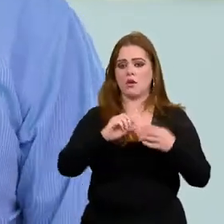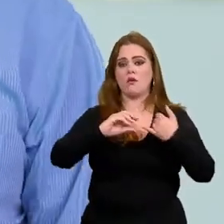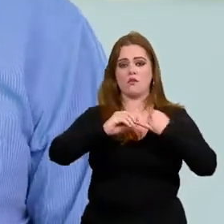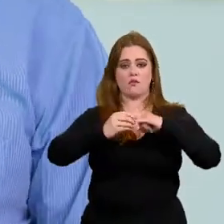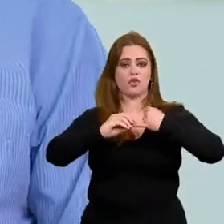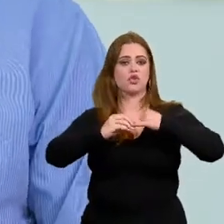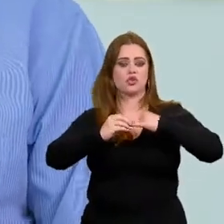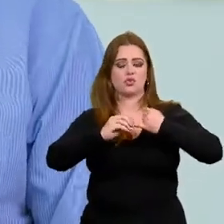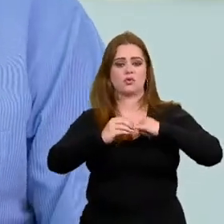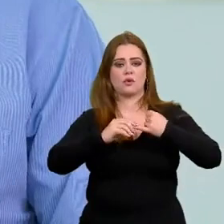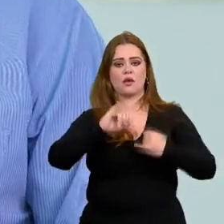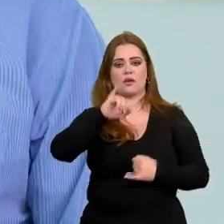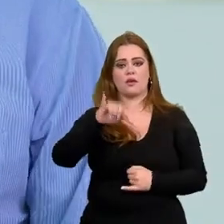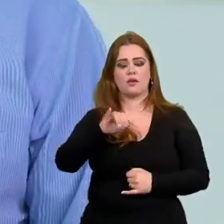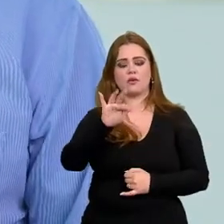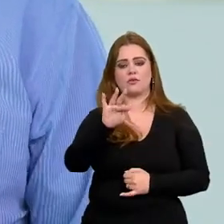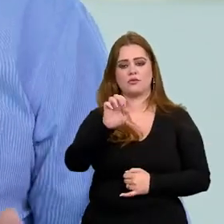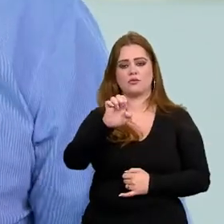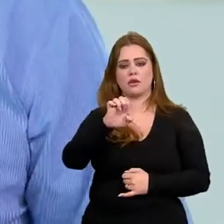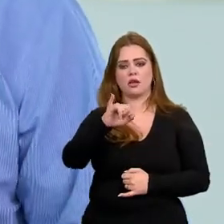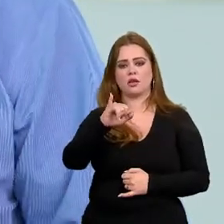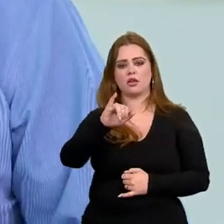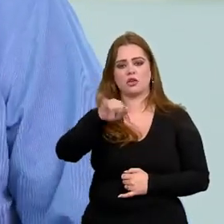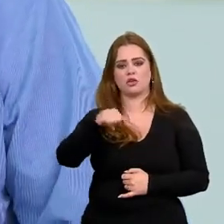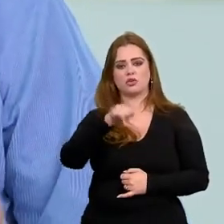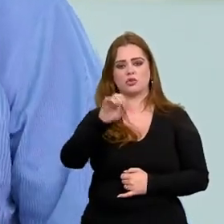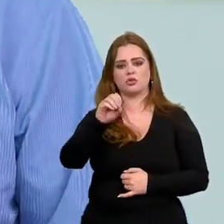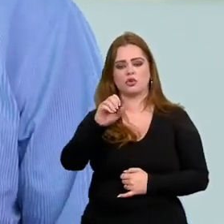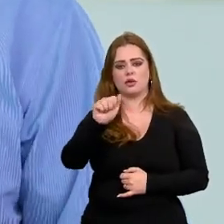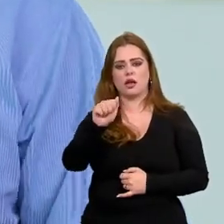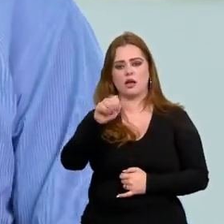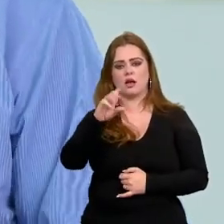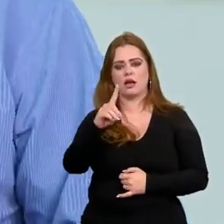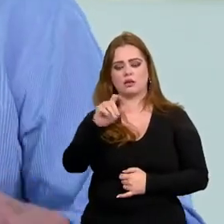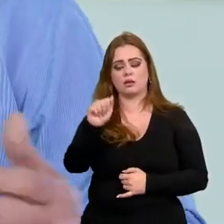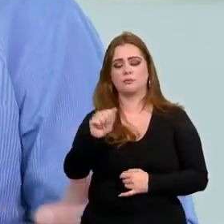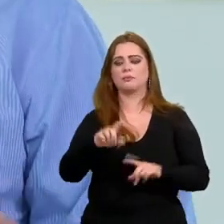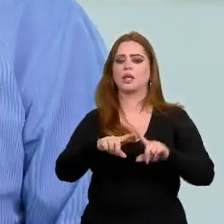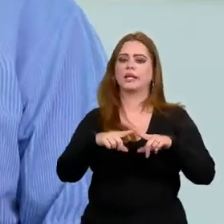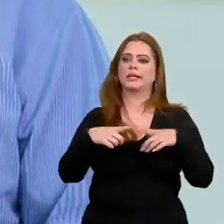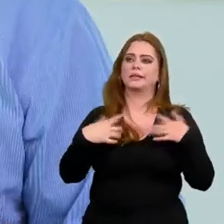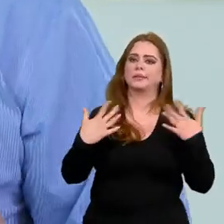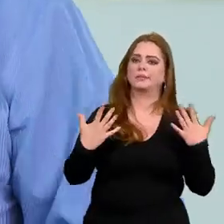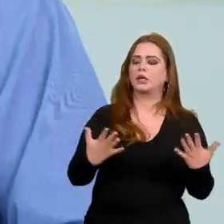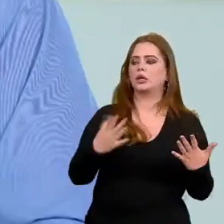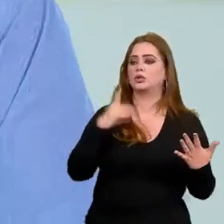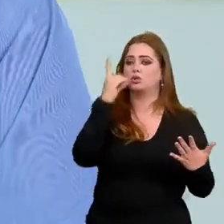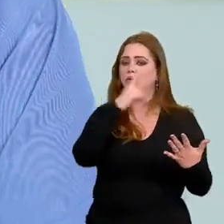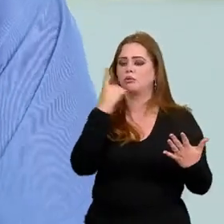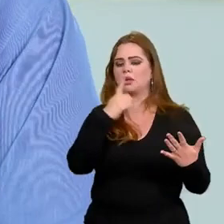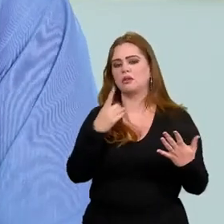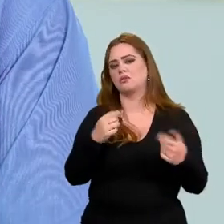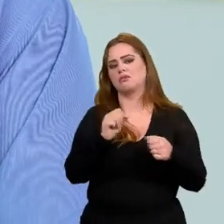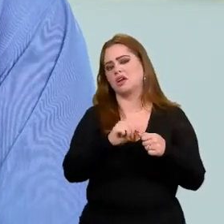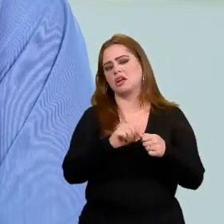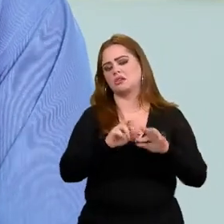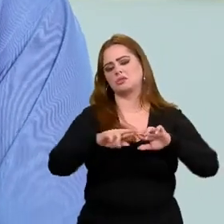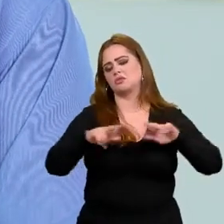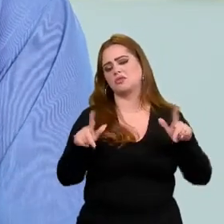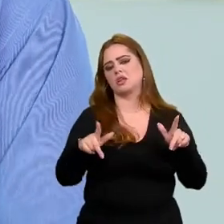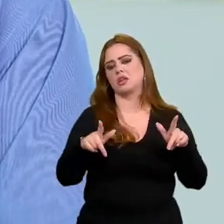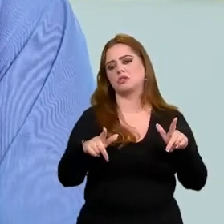Já feijoada compra. feita. Mas se for de domingo, a gente faz algumas coisas diferentes, faz um macarrão, faz um risoto,